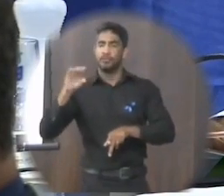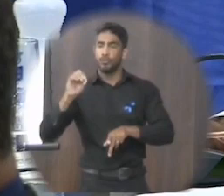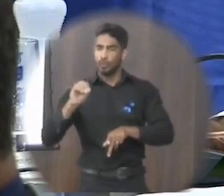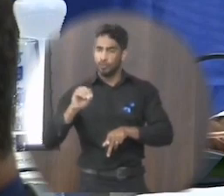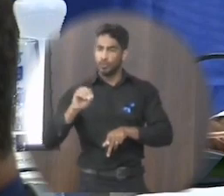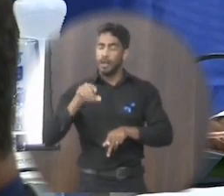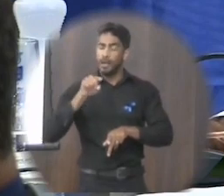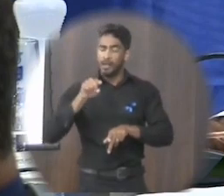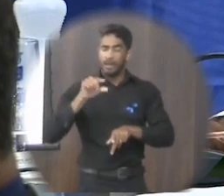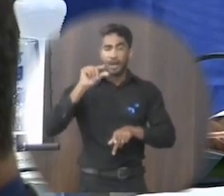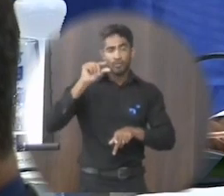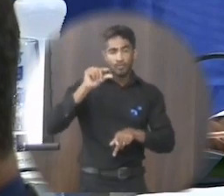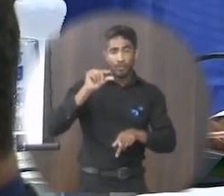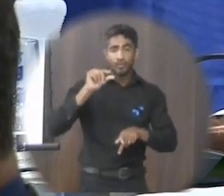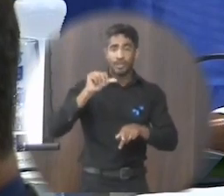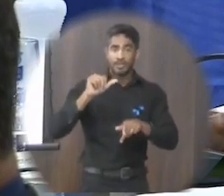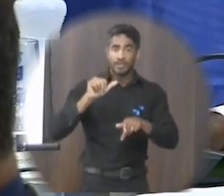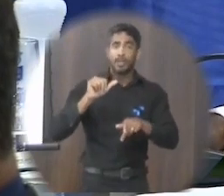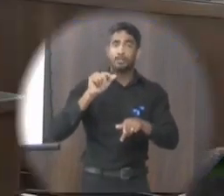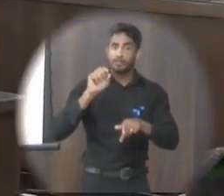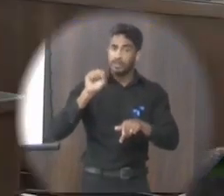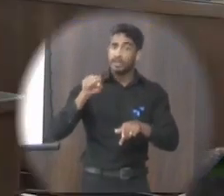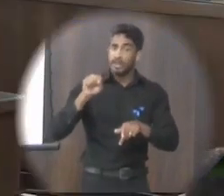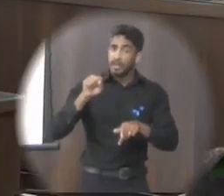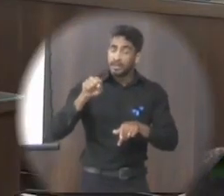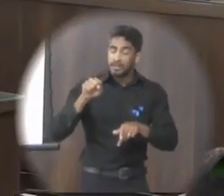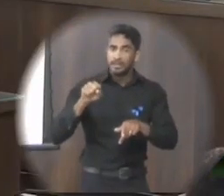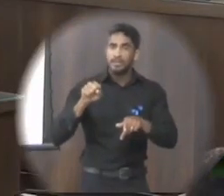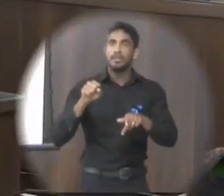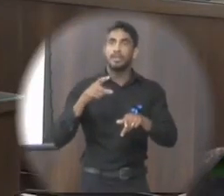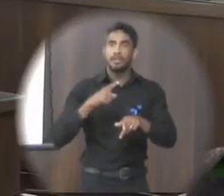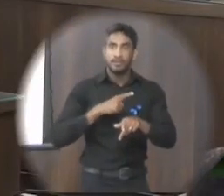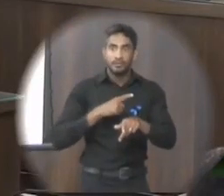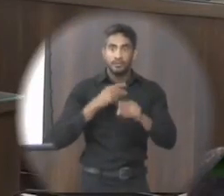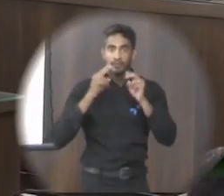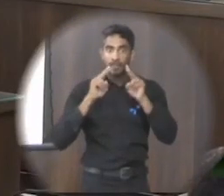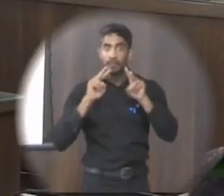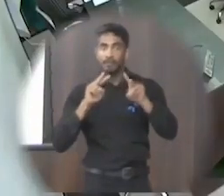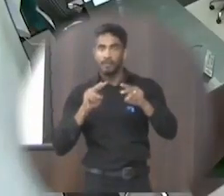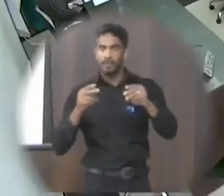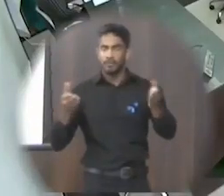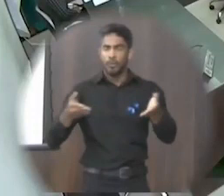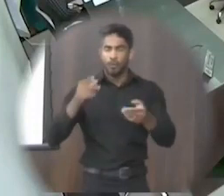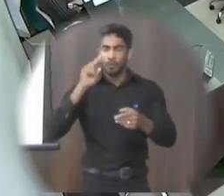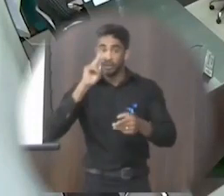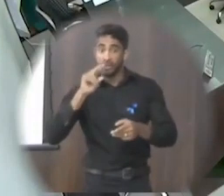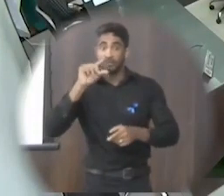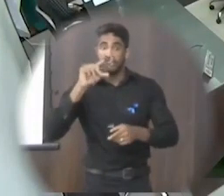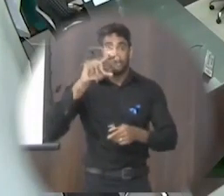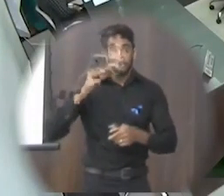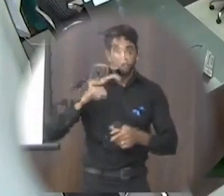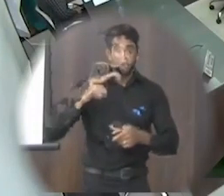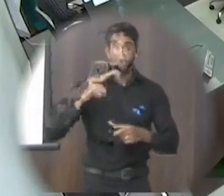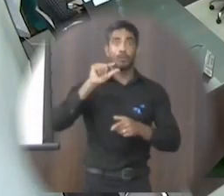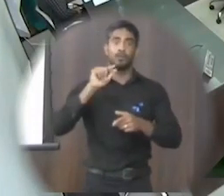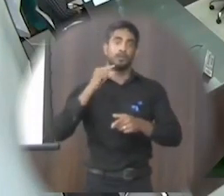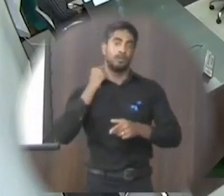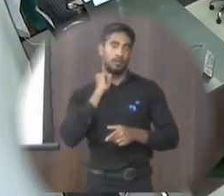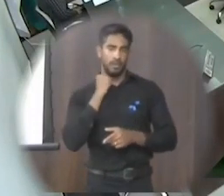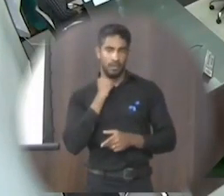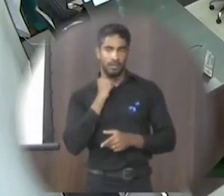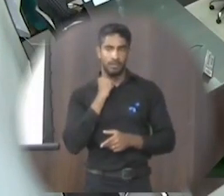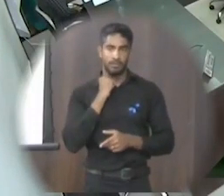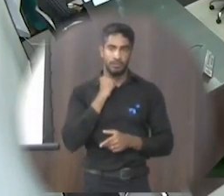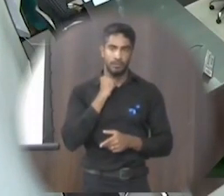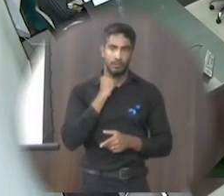poucos, sargento, eles estão sim se sensibilizando, né? Hoje a gente já vê bem menos, não que tenha parado